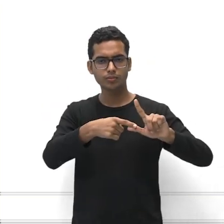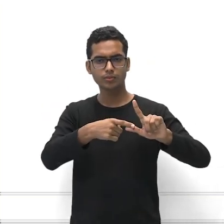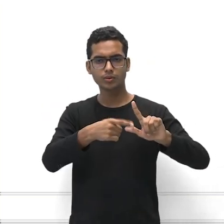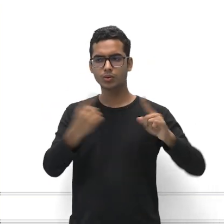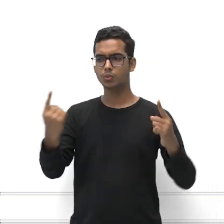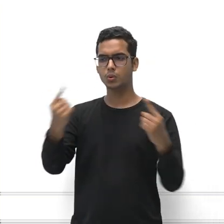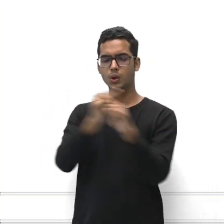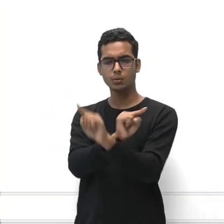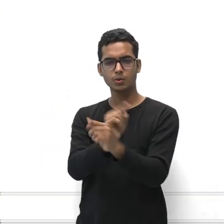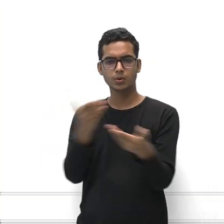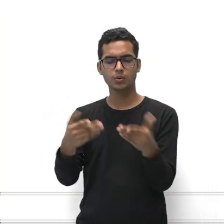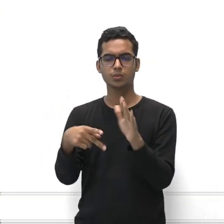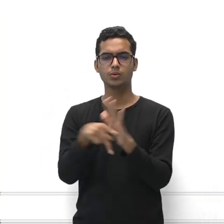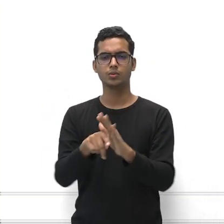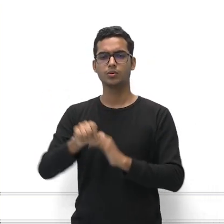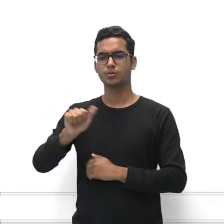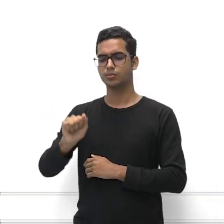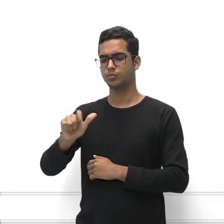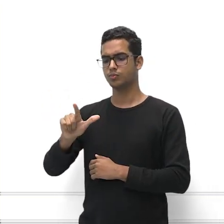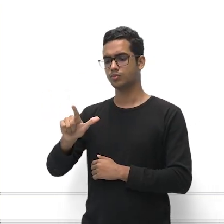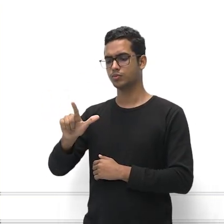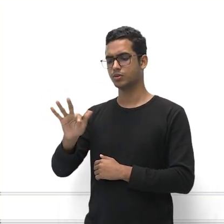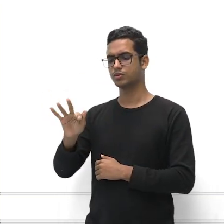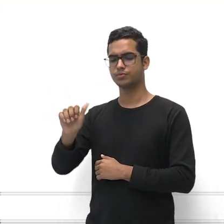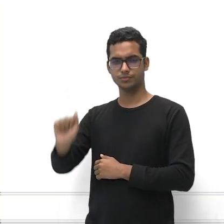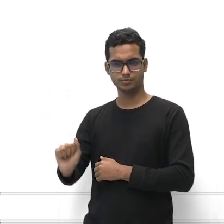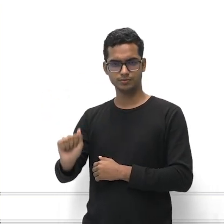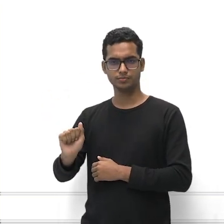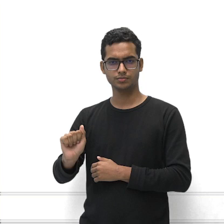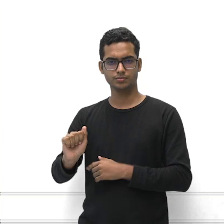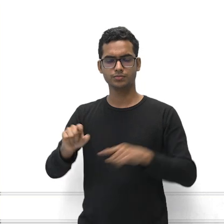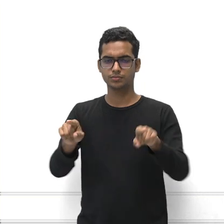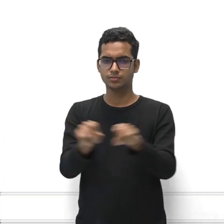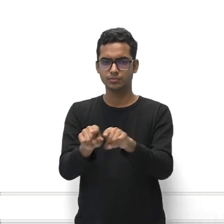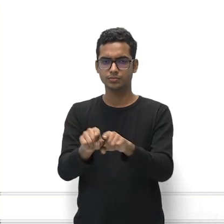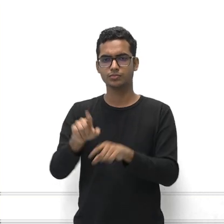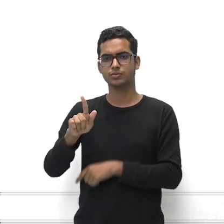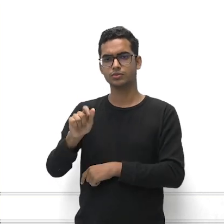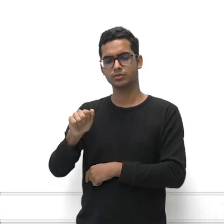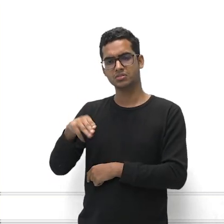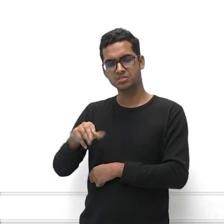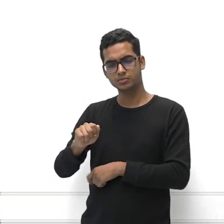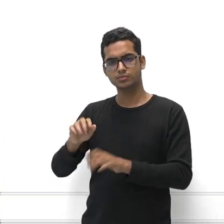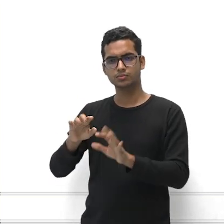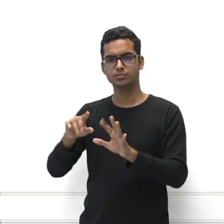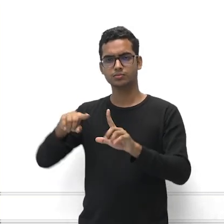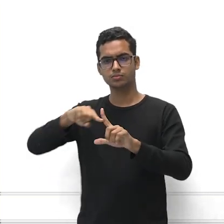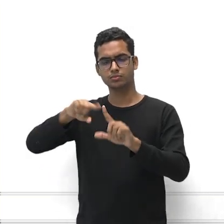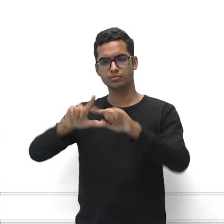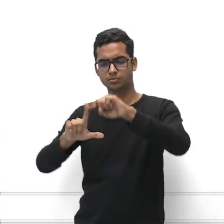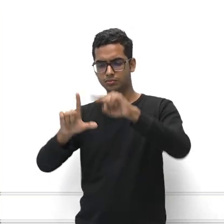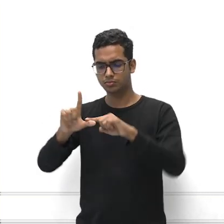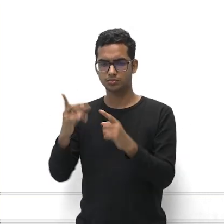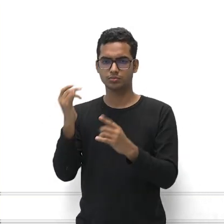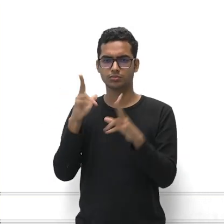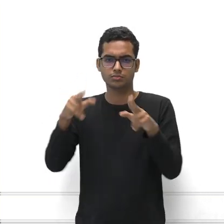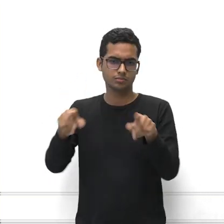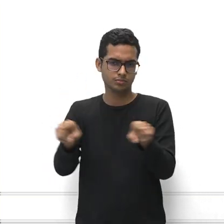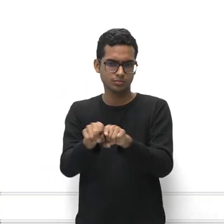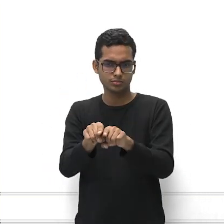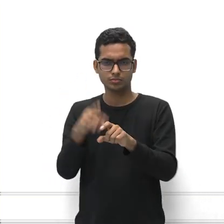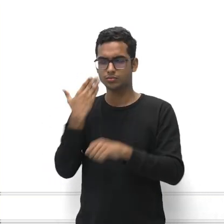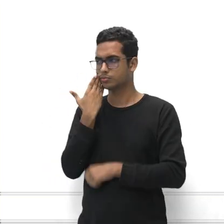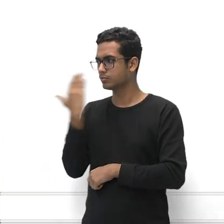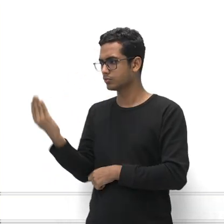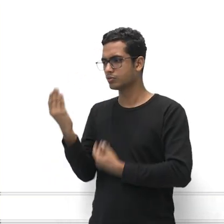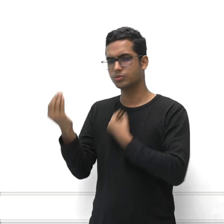aqui e o alfa, o gama, que está do outro lado, necessariamente vão medir a mesma medida, ó, 56 graus. O mesmo vai